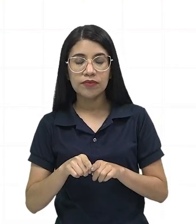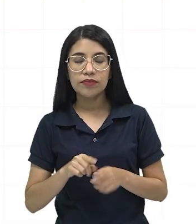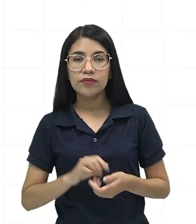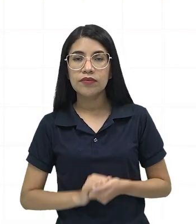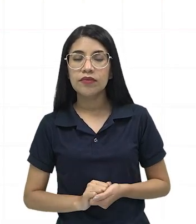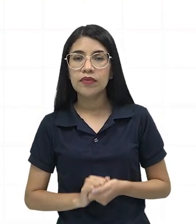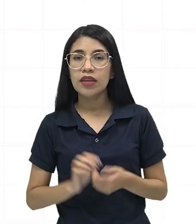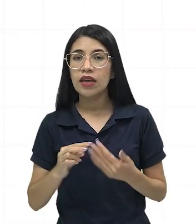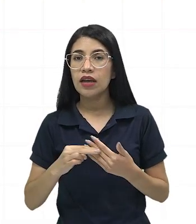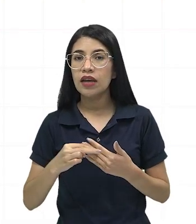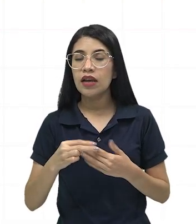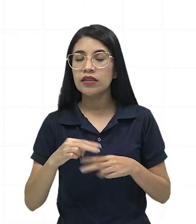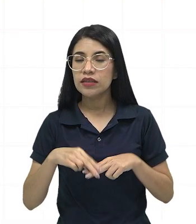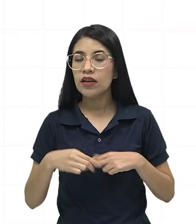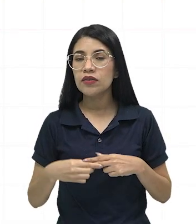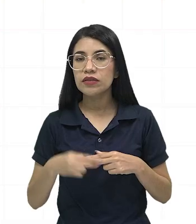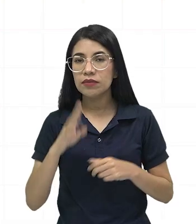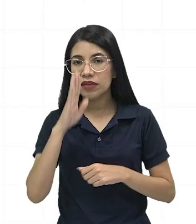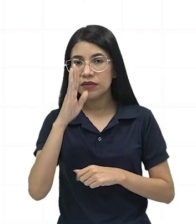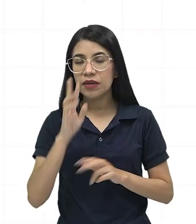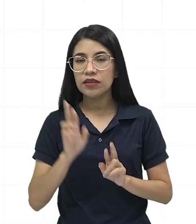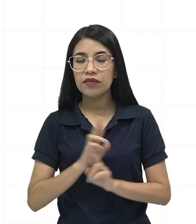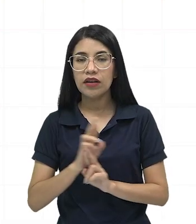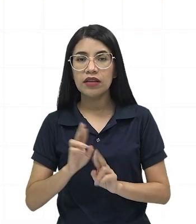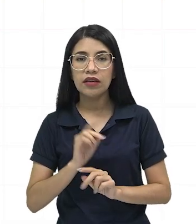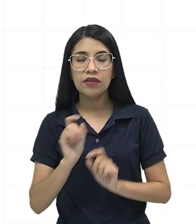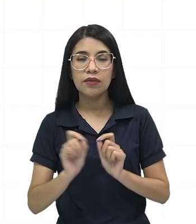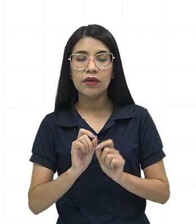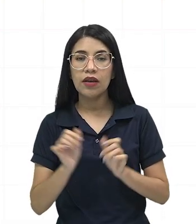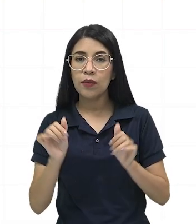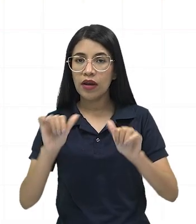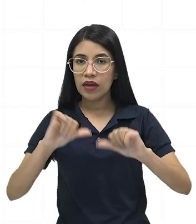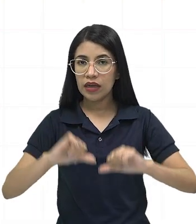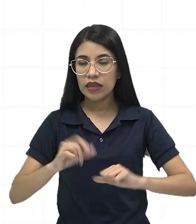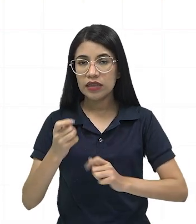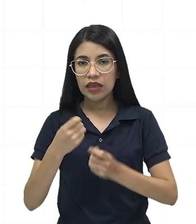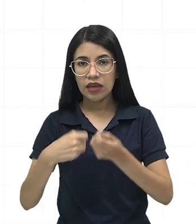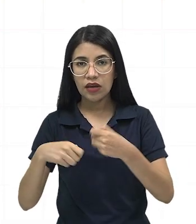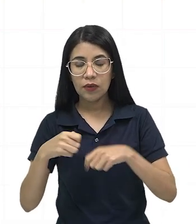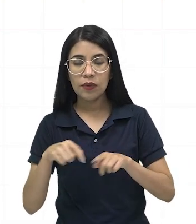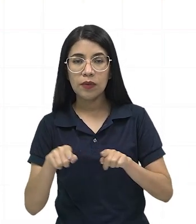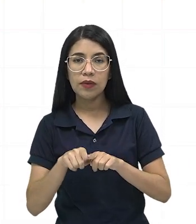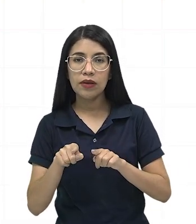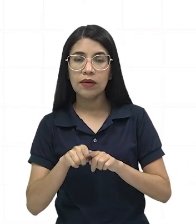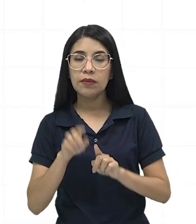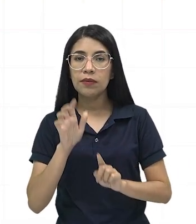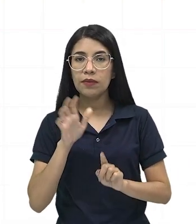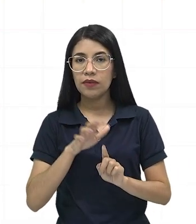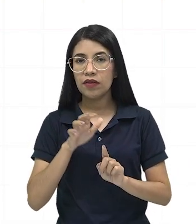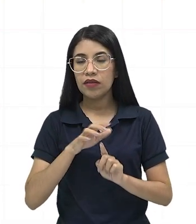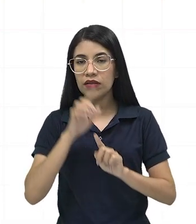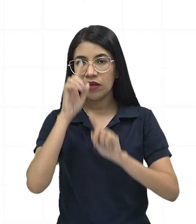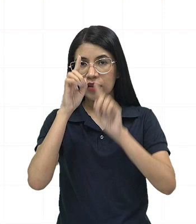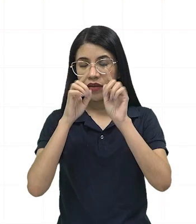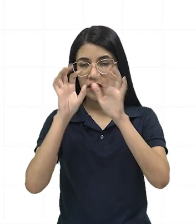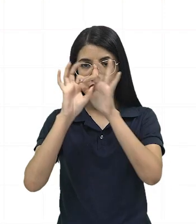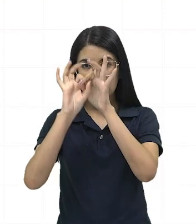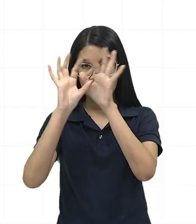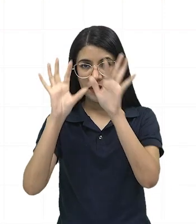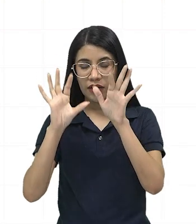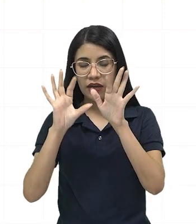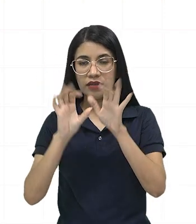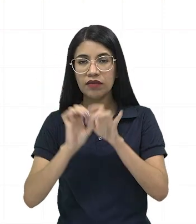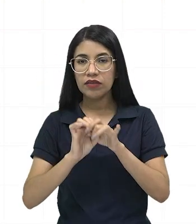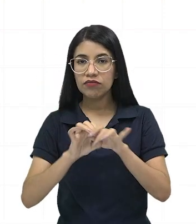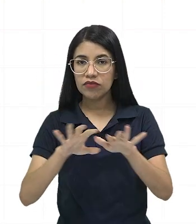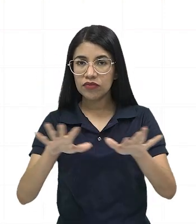principais causas dessa revolução estavam relacionadas à crise econômica, a influência das ideias liberais disseminadas